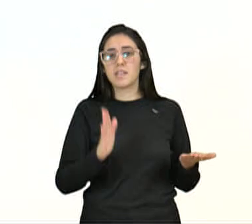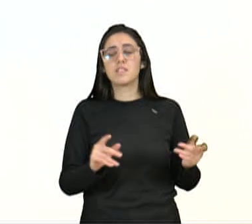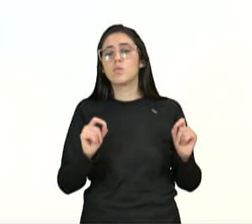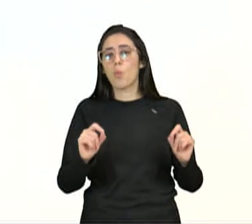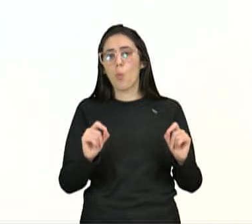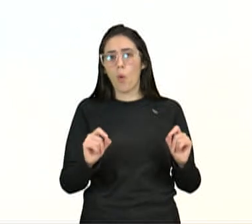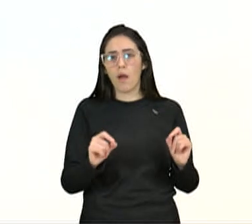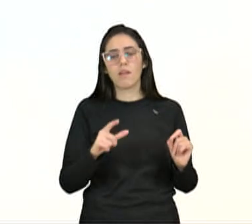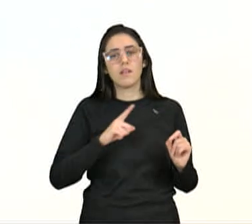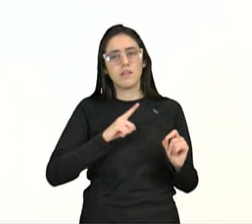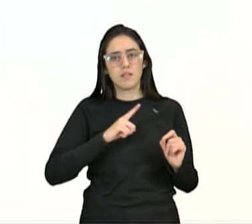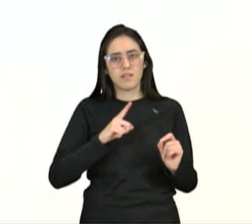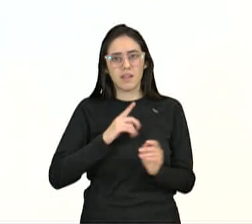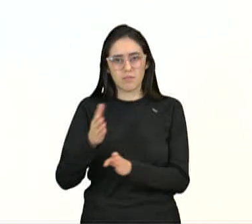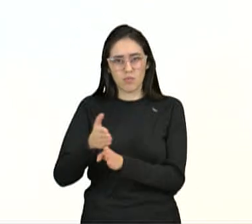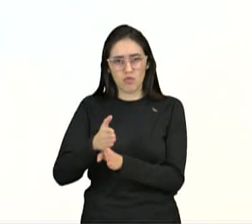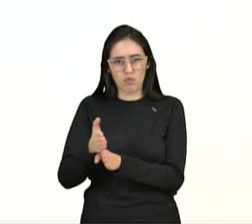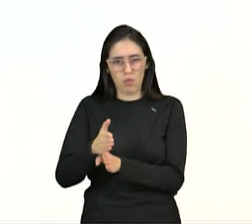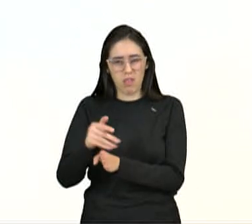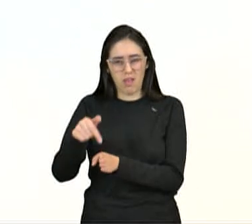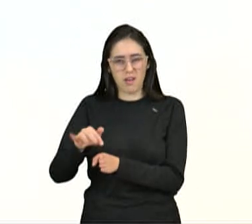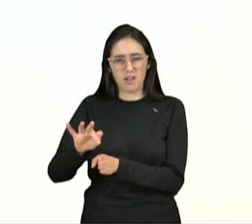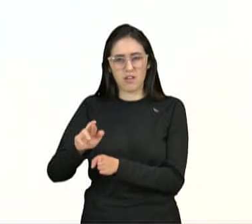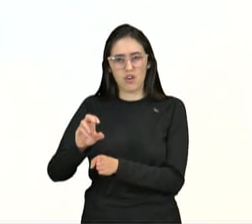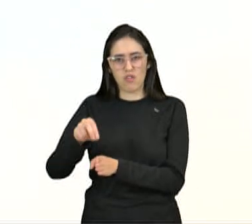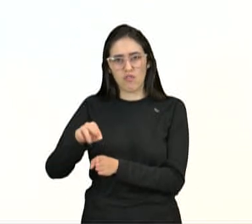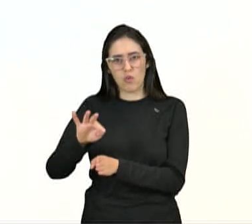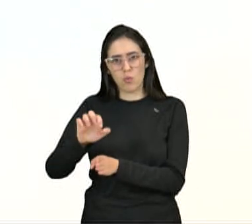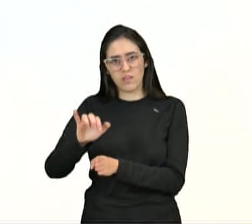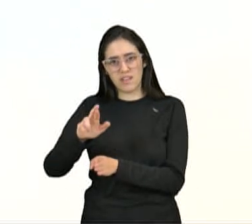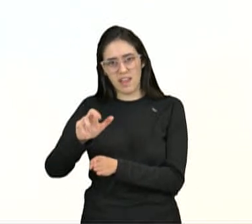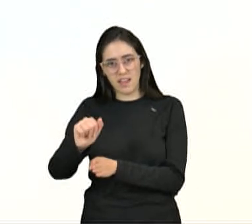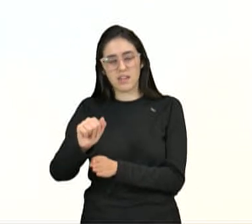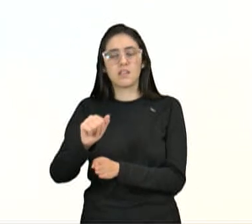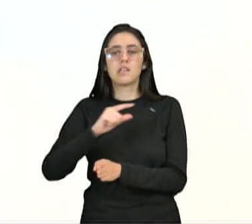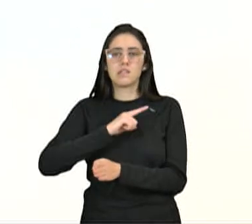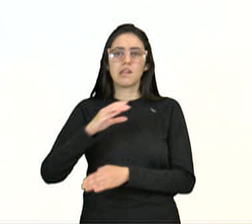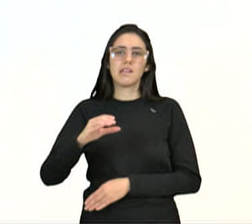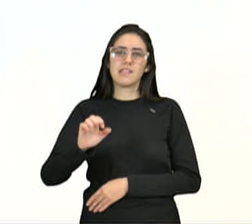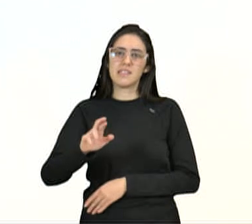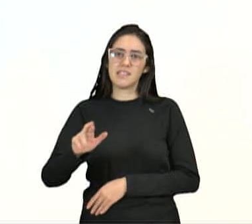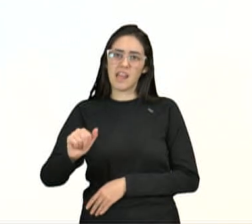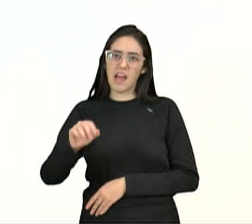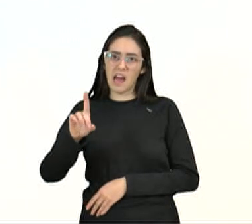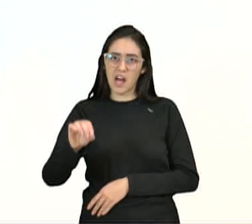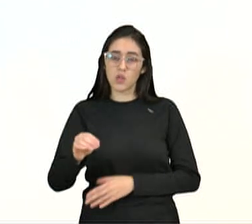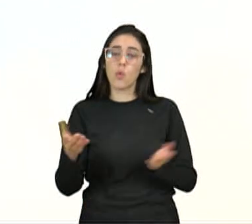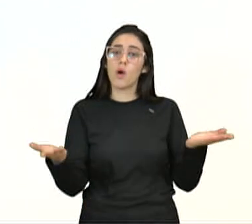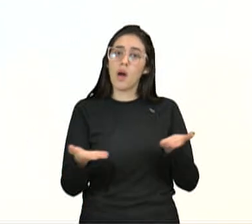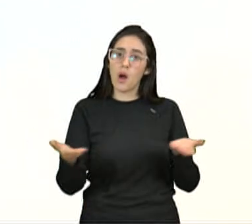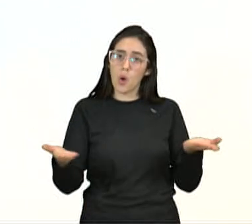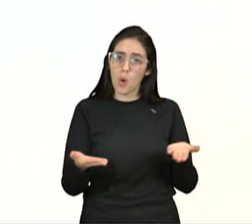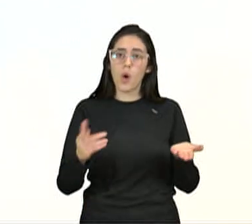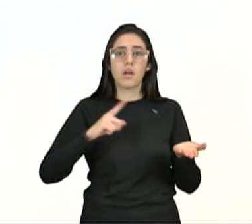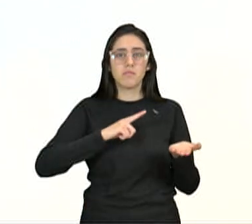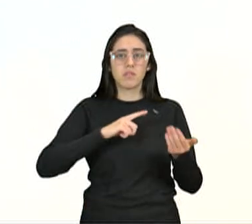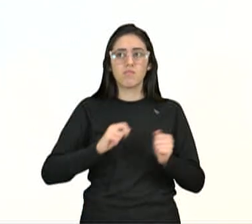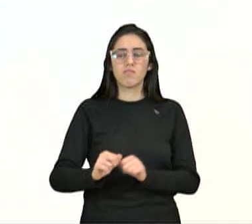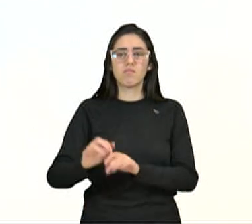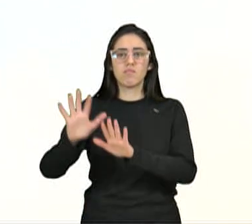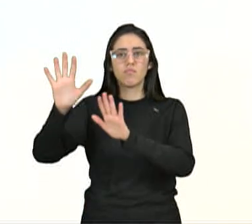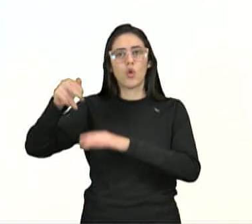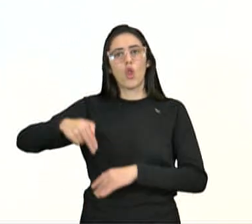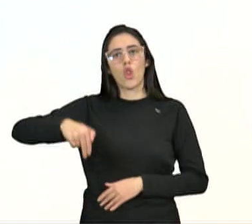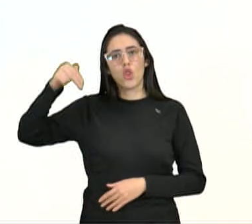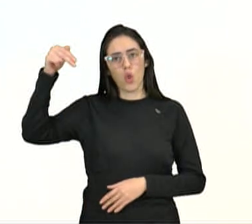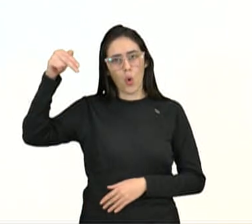ter? A fronteira agrícola, que antes se localizava na região do Cerrado, atualmente ela está na região norte,